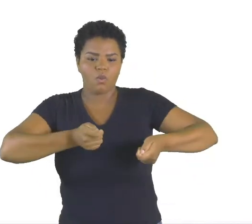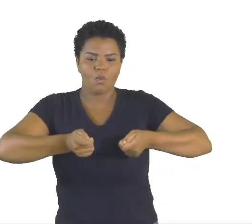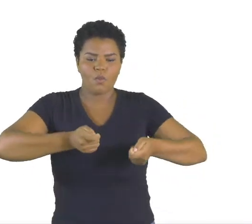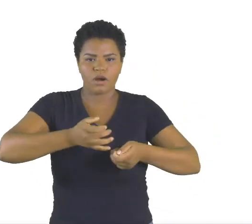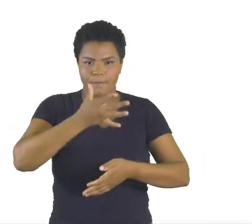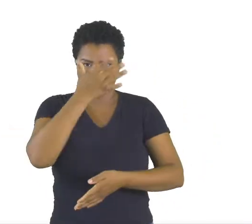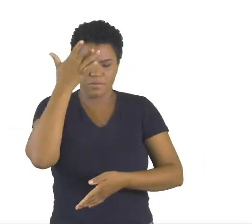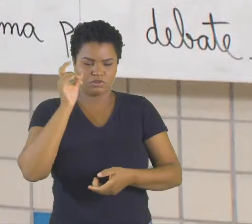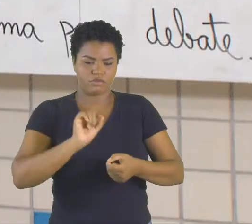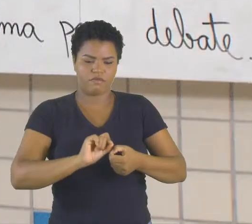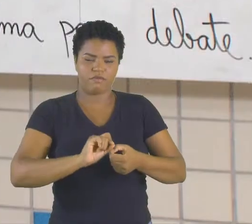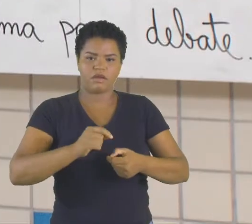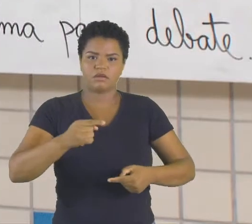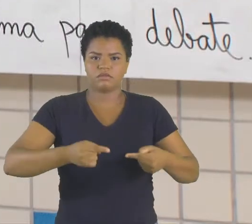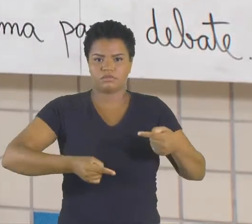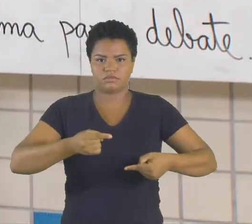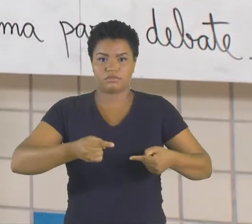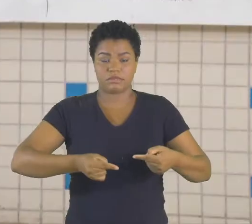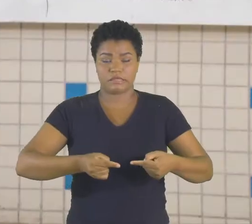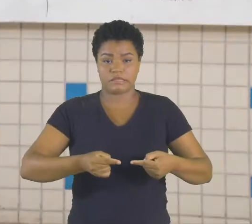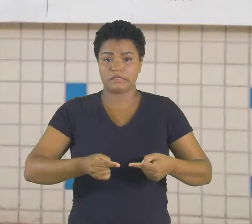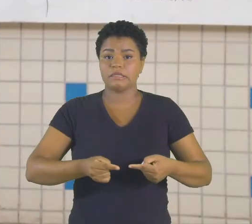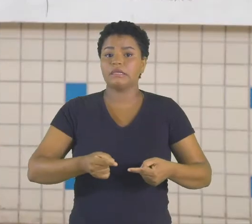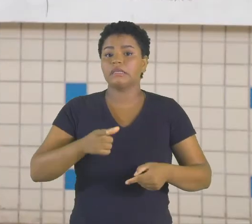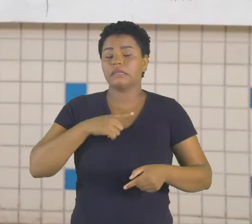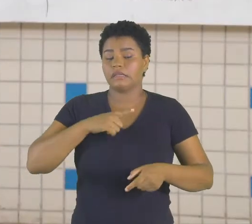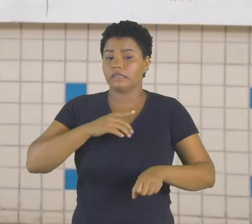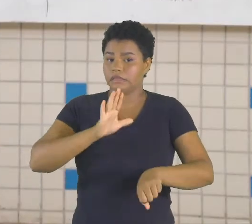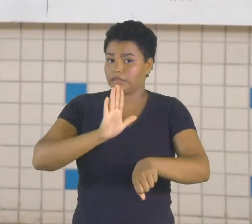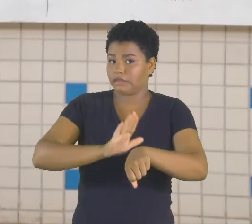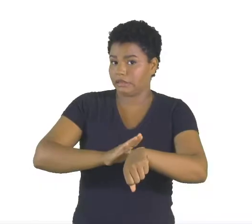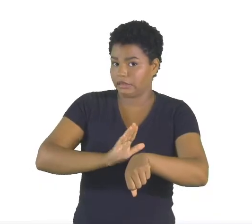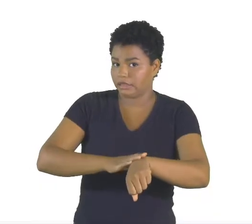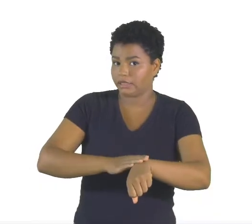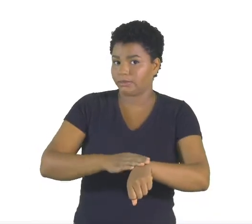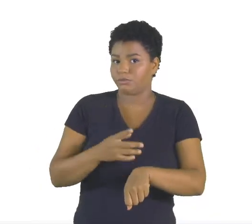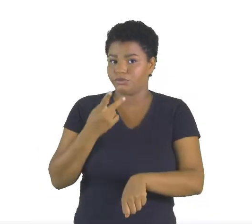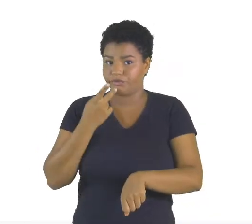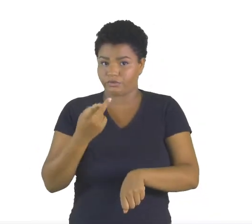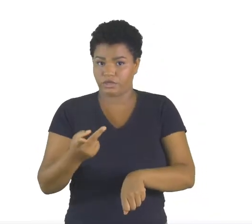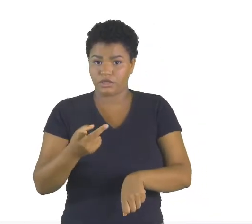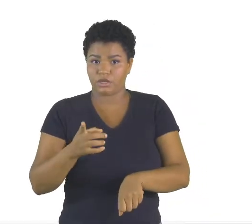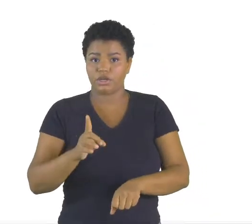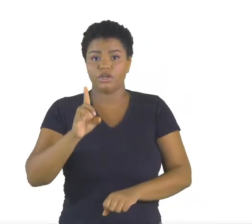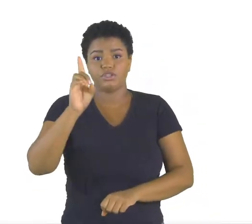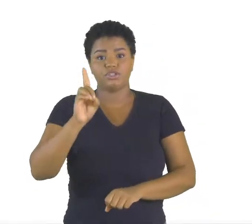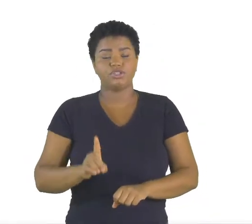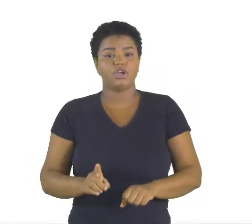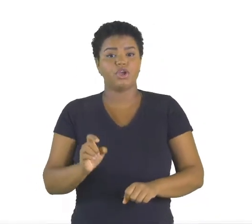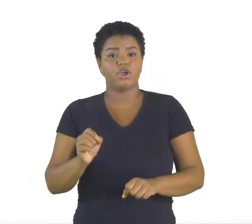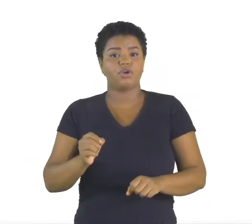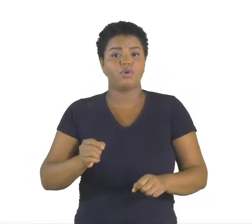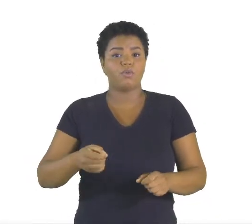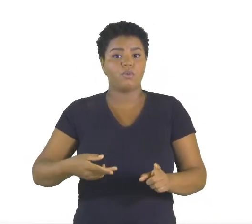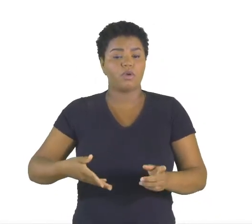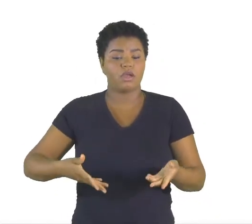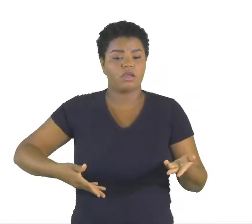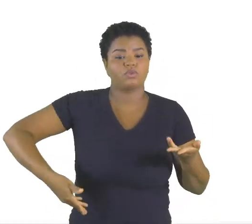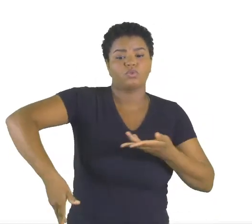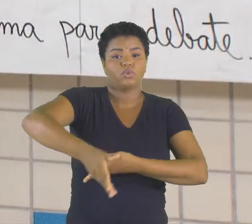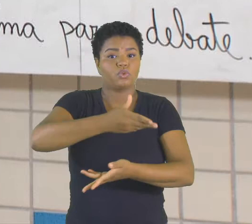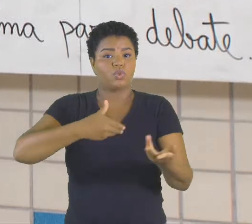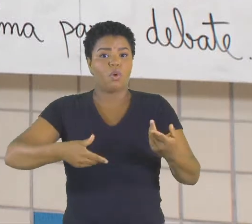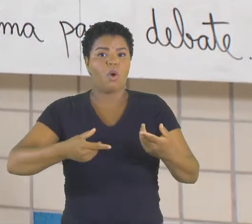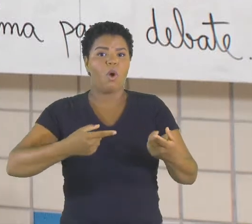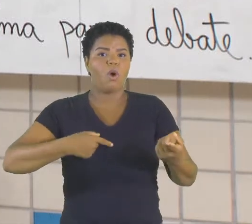mas normalmente ela vai ter o quê? O tempo de fala e o direito a réplicas e tréplicas, que